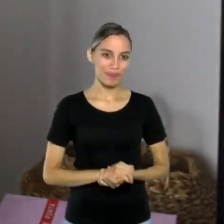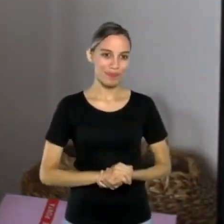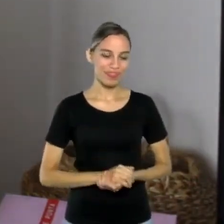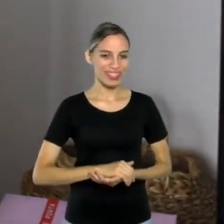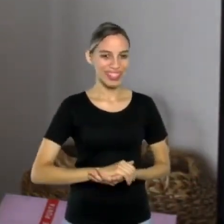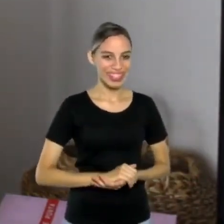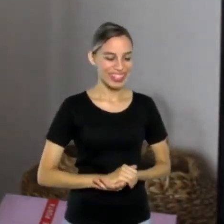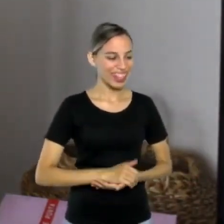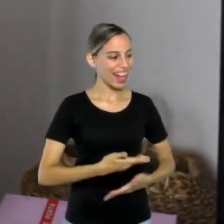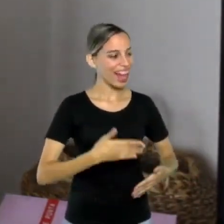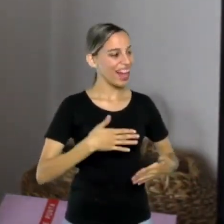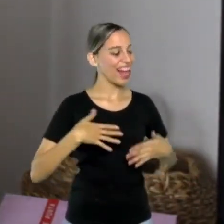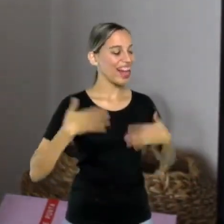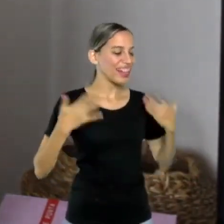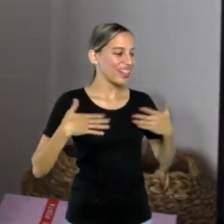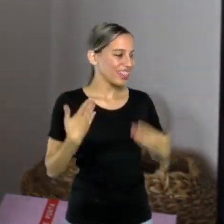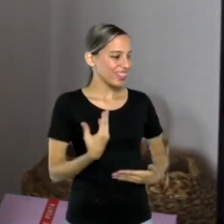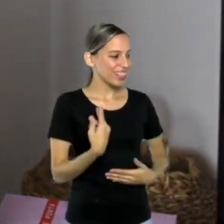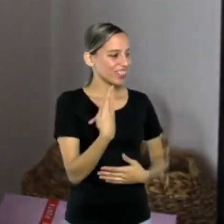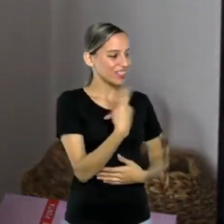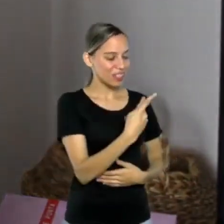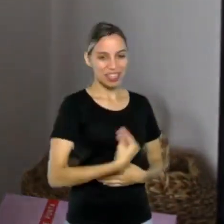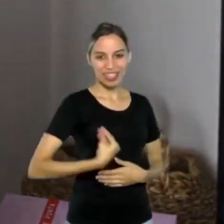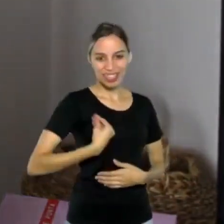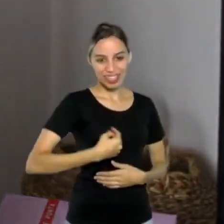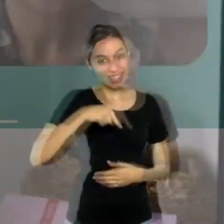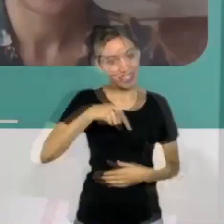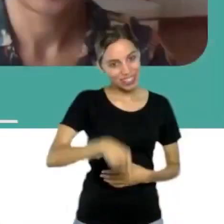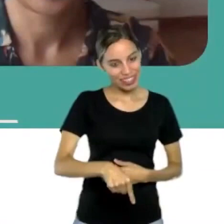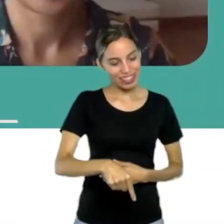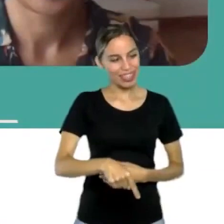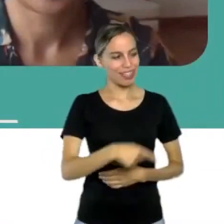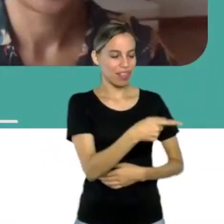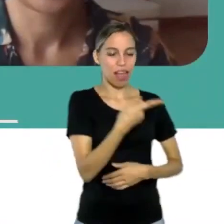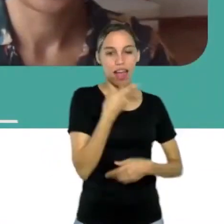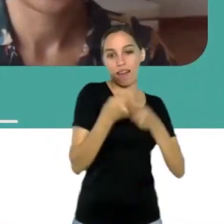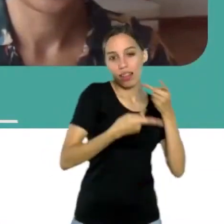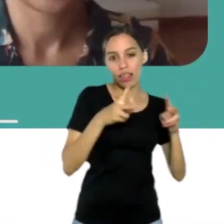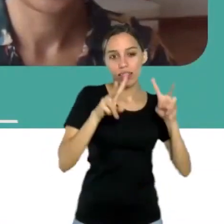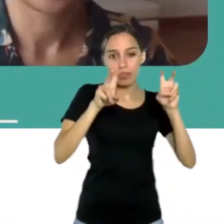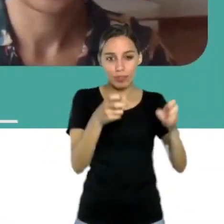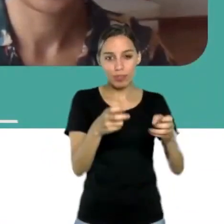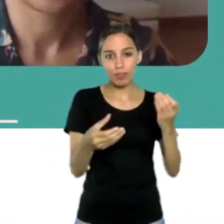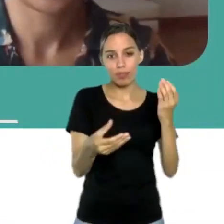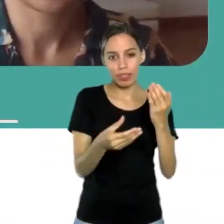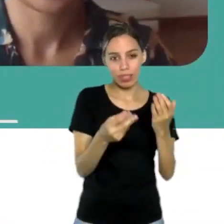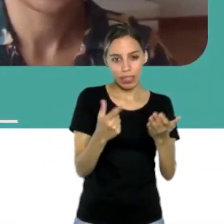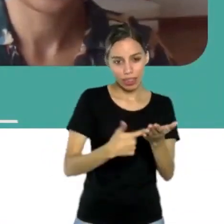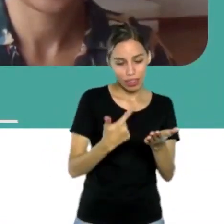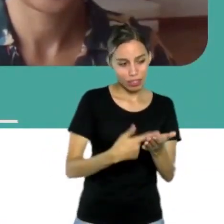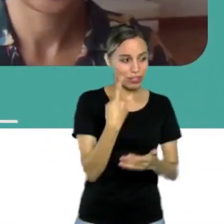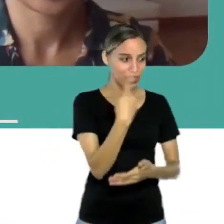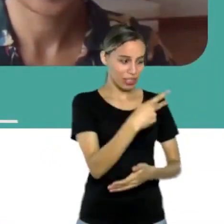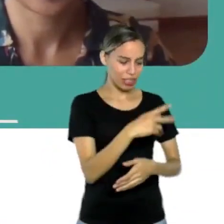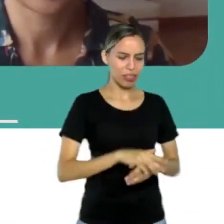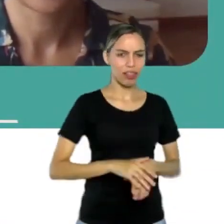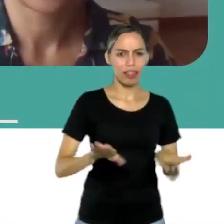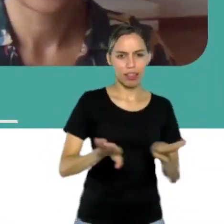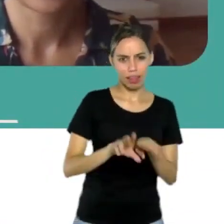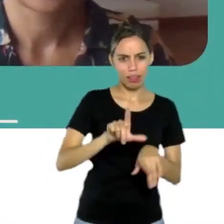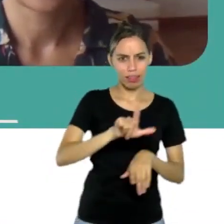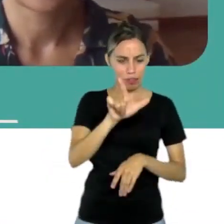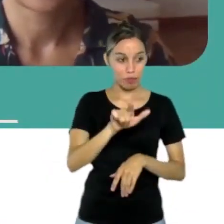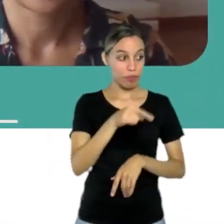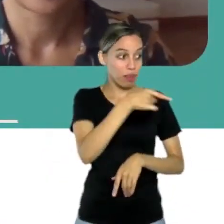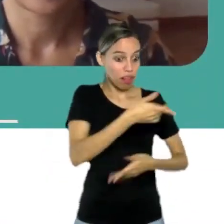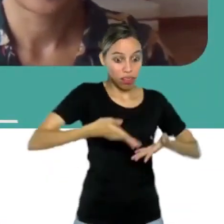Alegria, viu, Elisa, ter você aqui, falar sobre os seus livros, sua literatura. A Elisa, ela nasceu